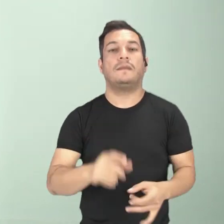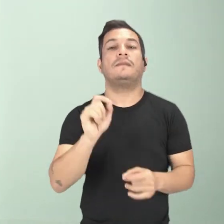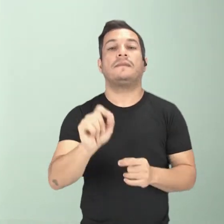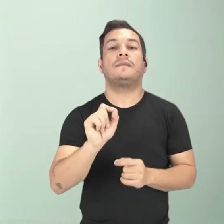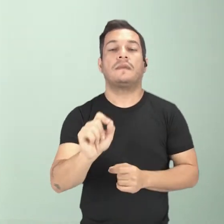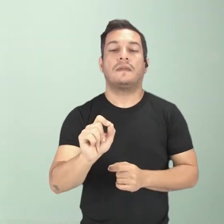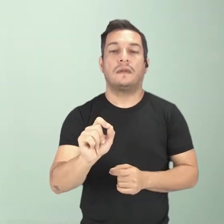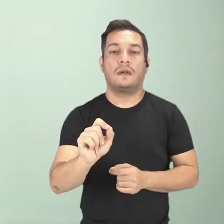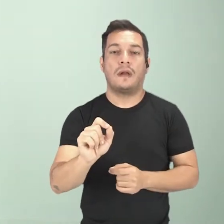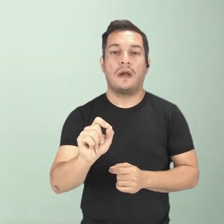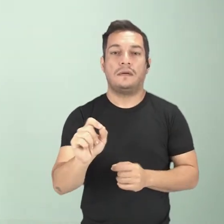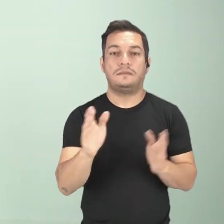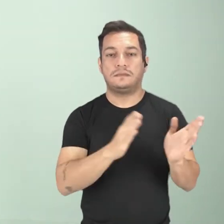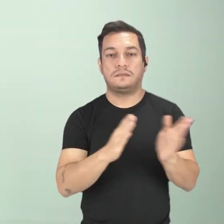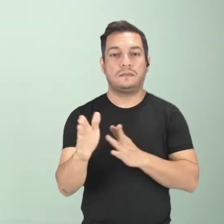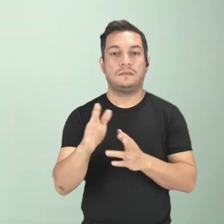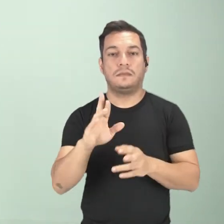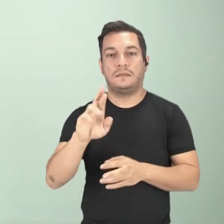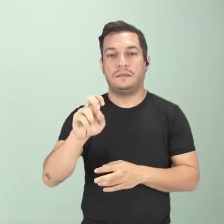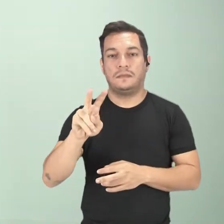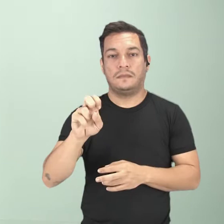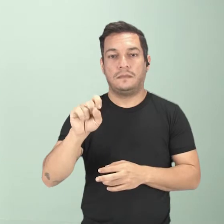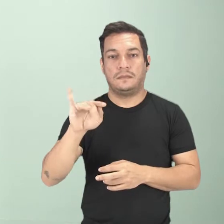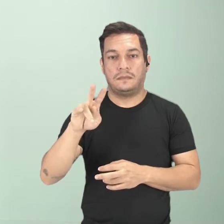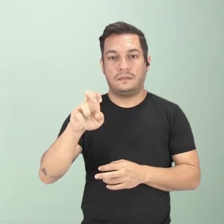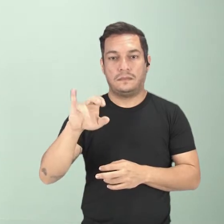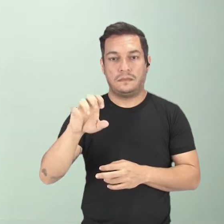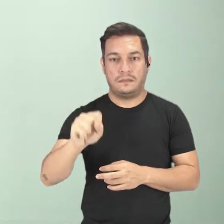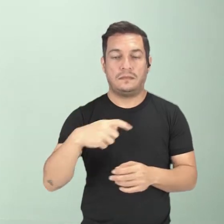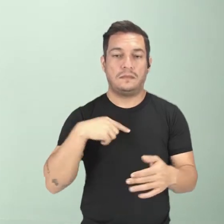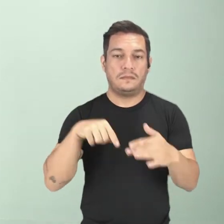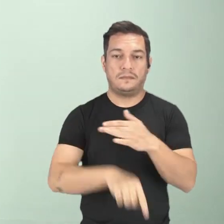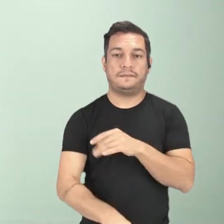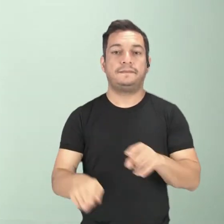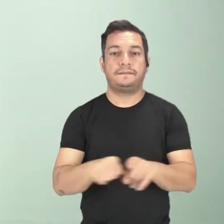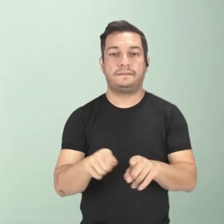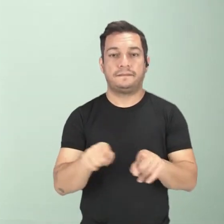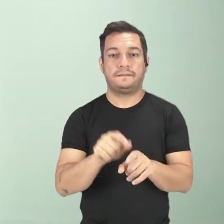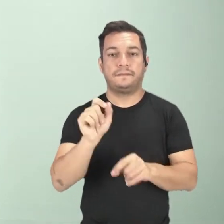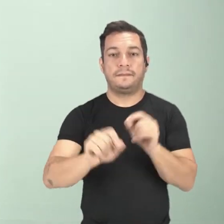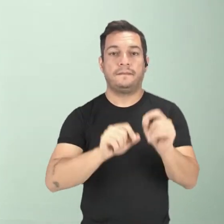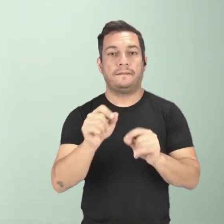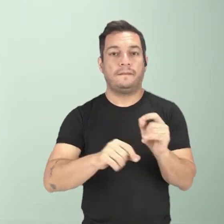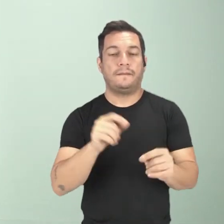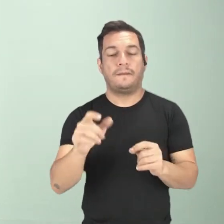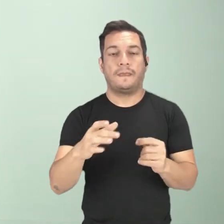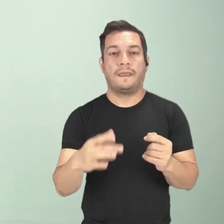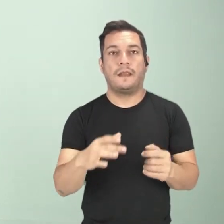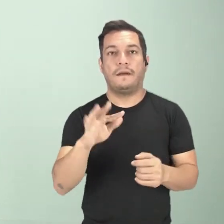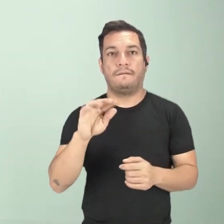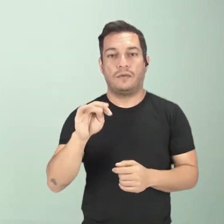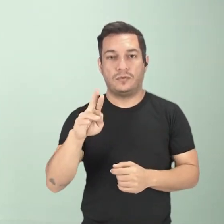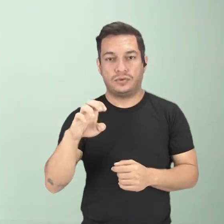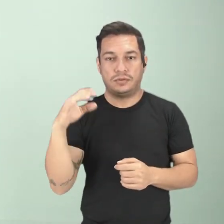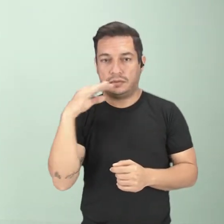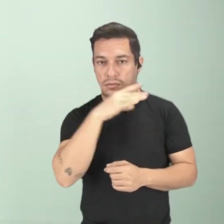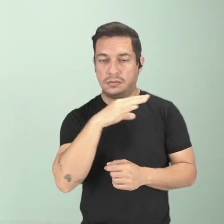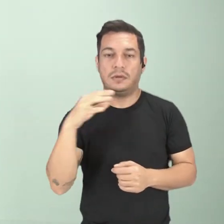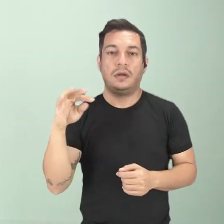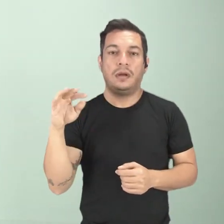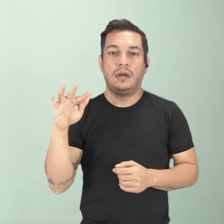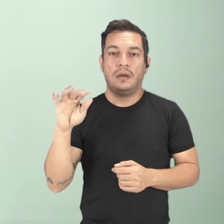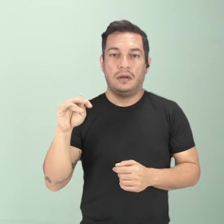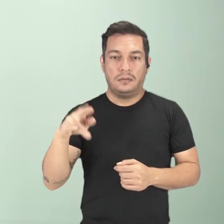também sobre processos reversíveis e irreversíveis, vou aprofundar na questão da fonte quente e fonte fria,